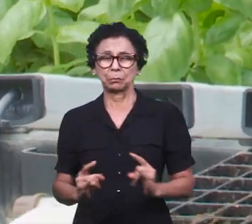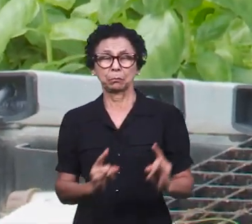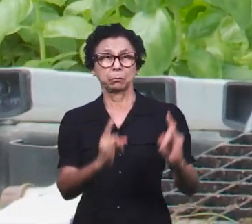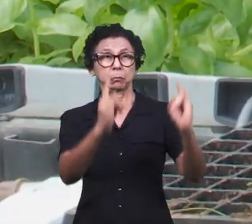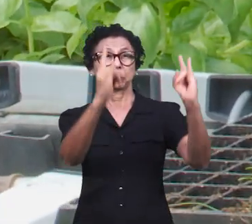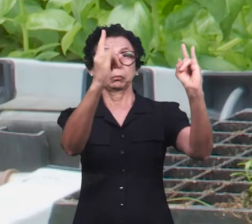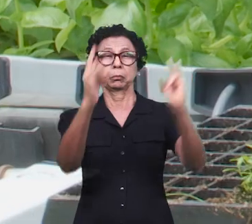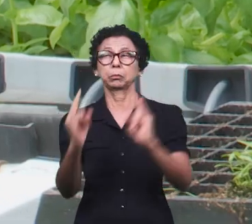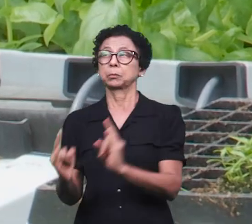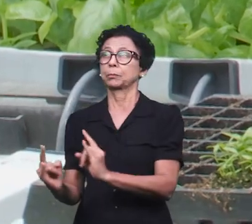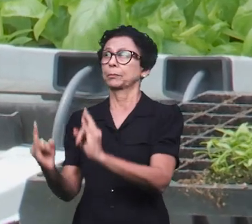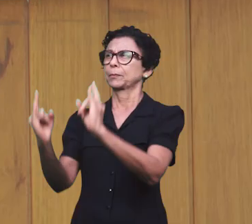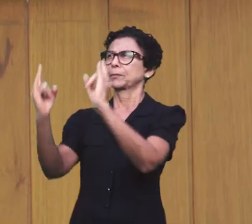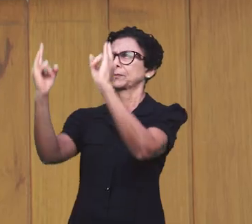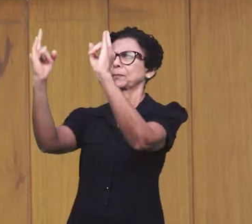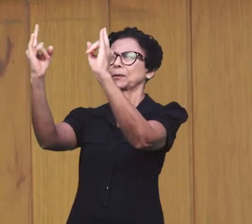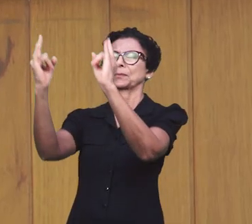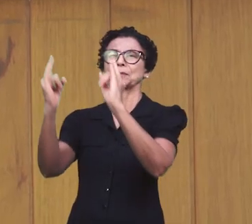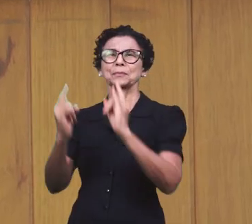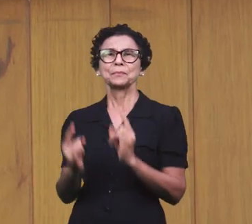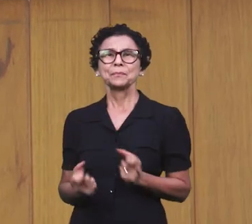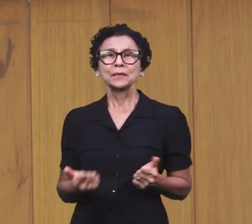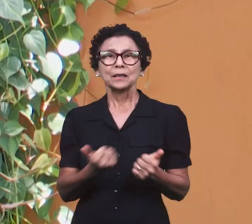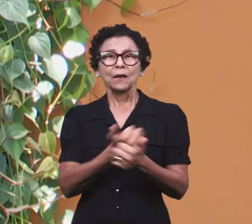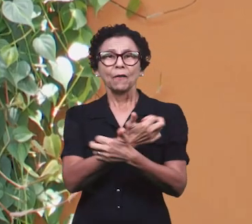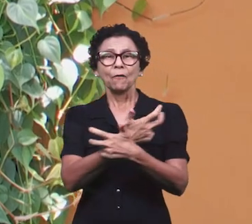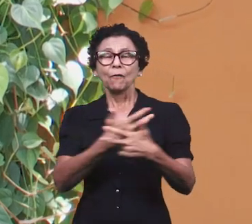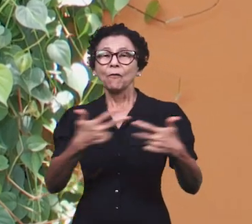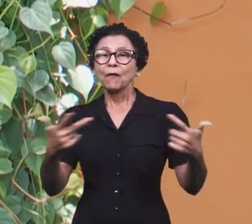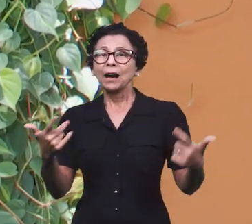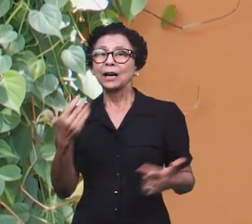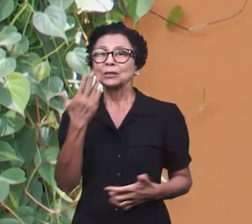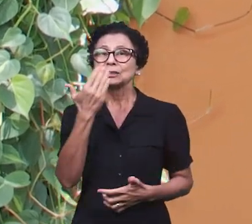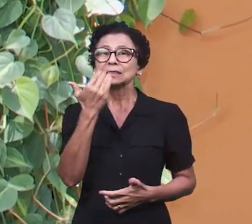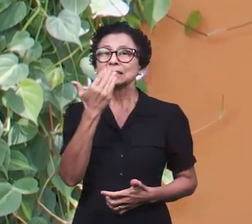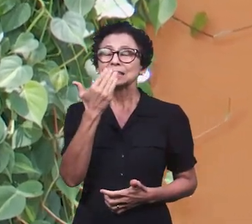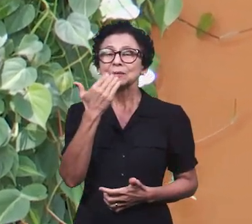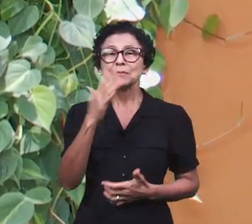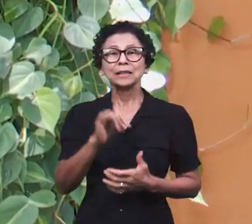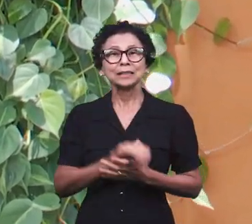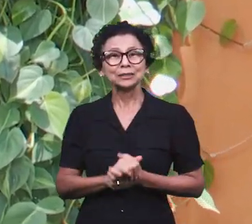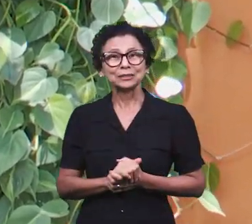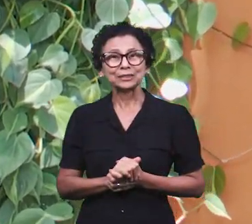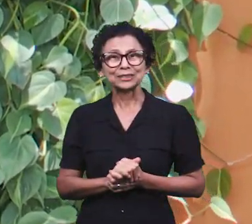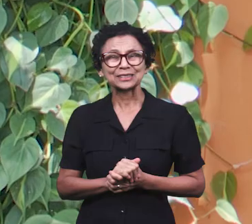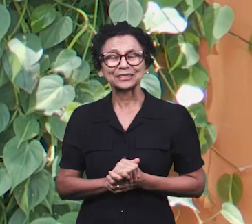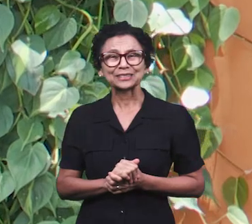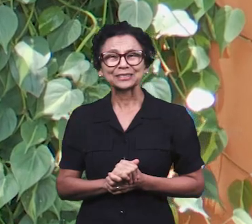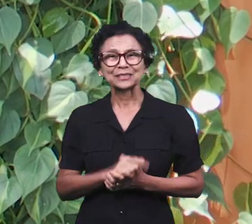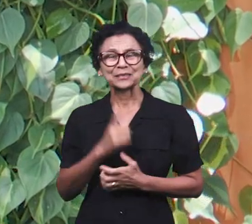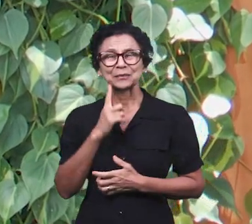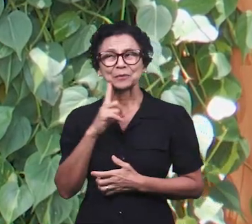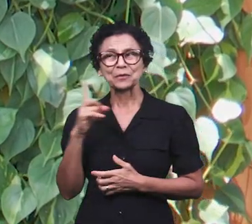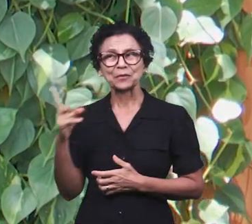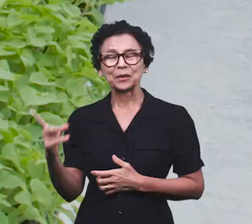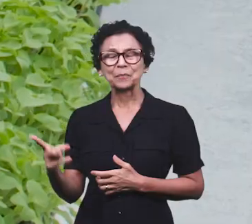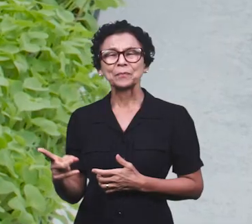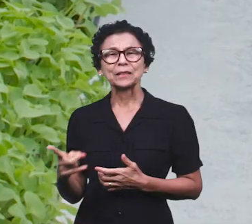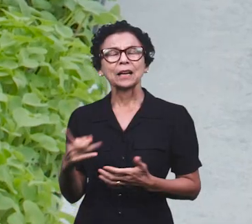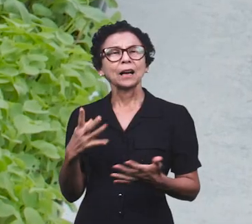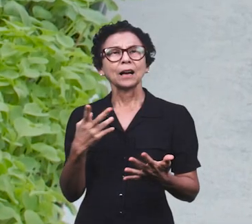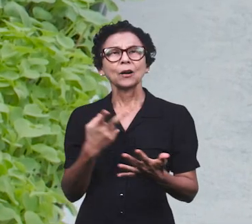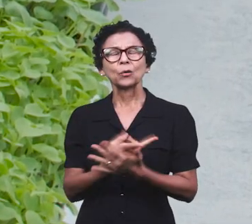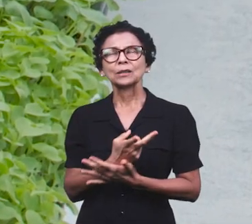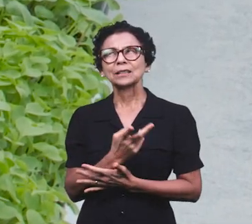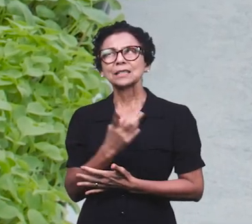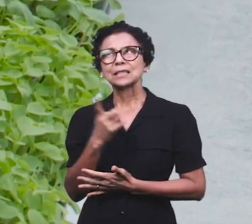edifícios, uma grande diversidade de alimentos são cultivados nas inovadoras fazendas urbanas. A Cultiva ela surgiu